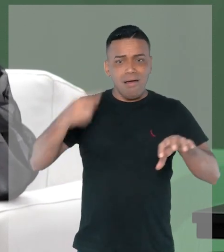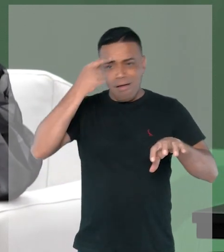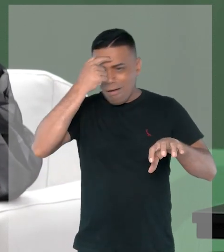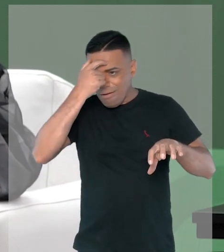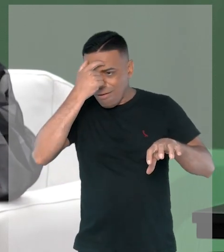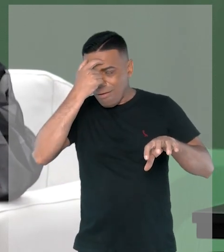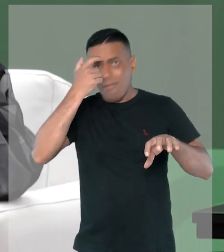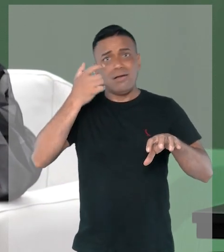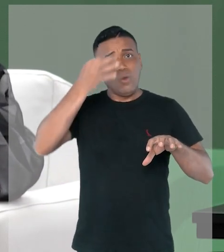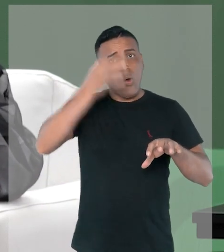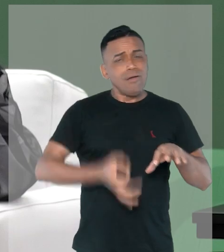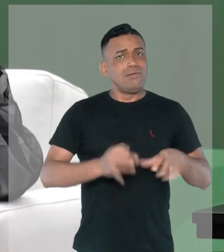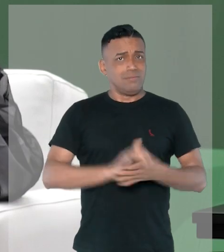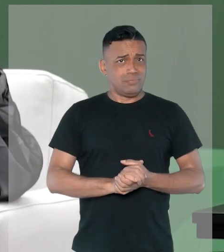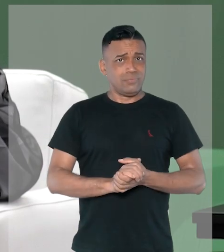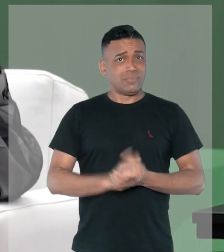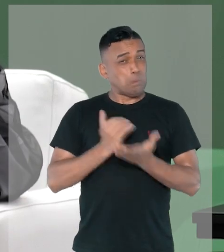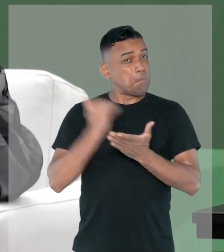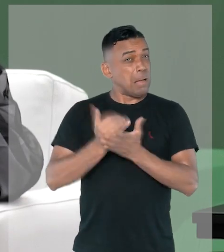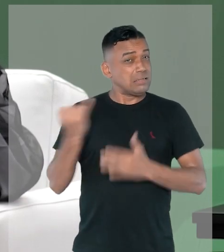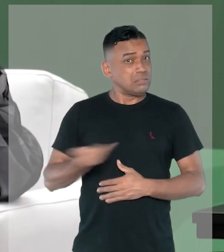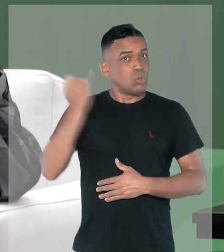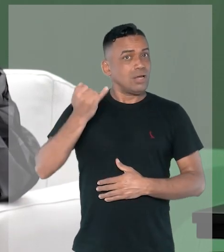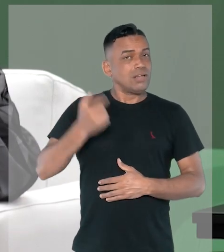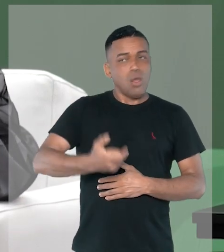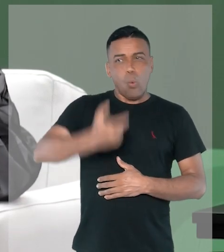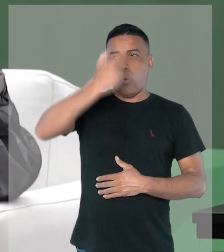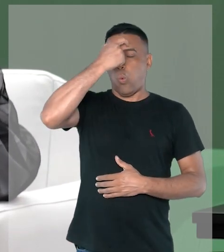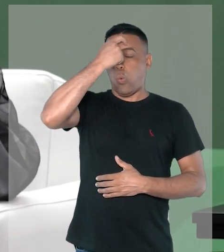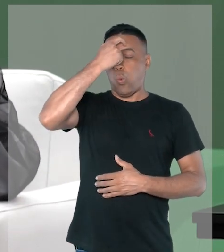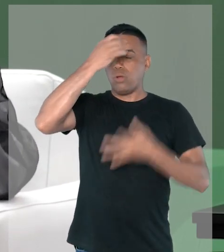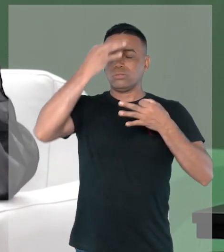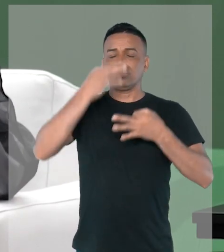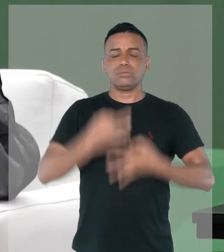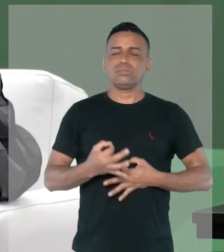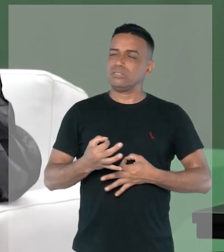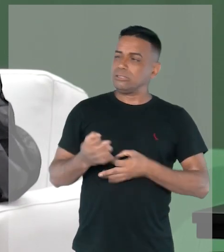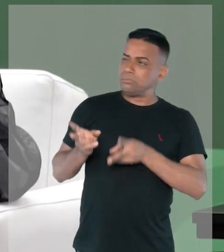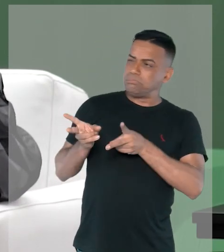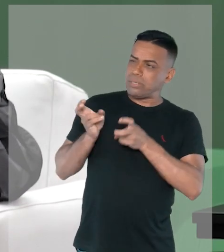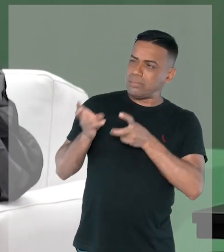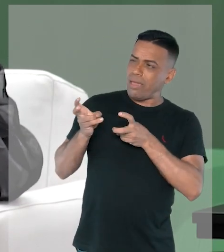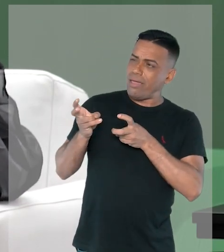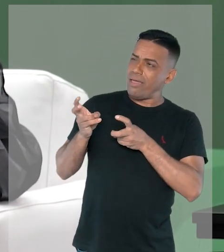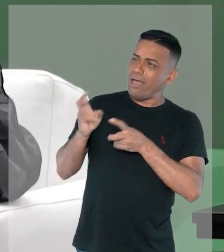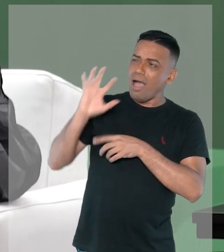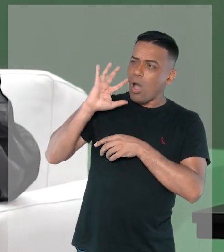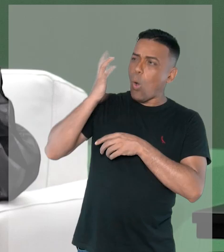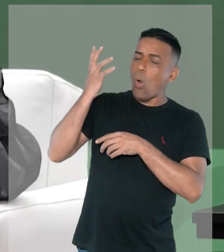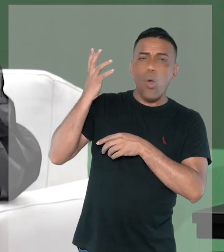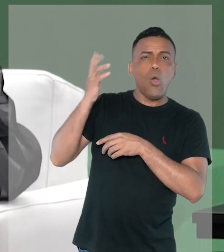correto. A coisa mais importante num ser humano é o discernimento correto, de poder observar a realidade e ver o que